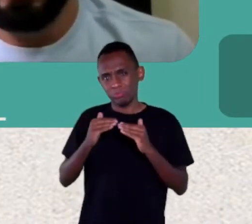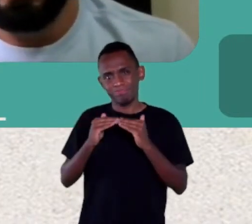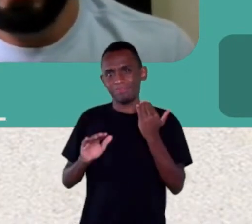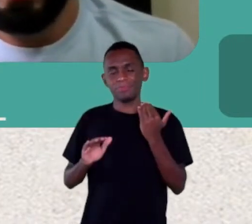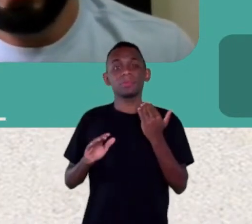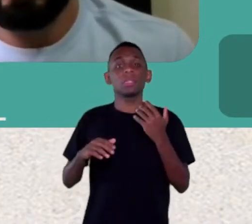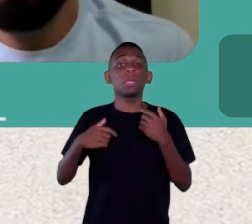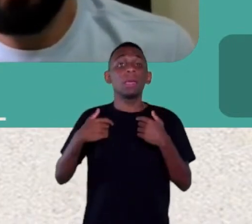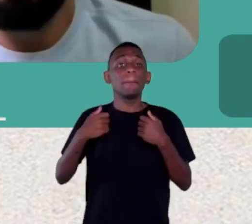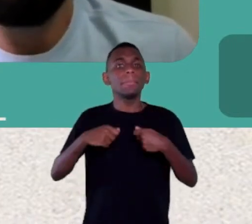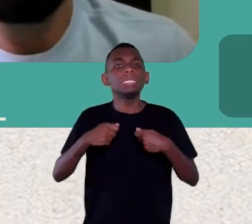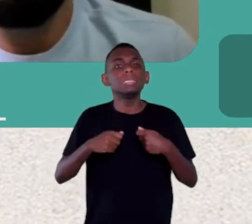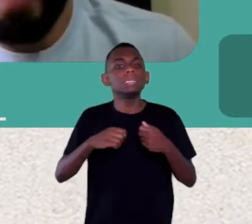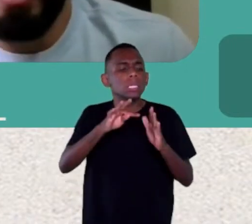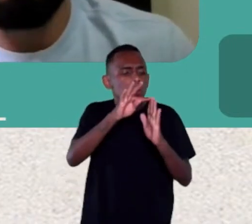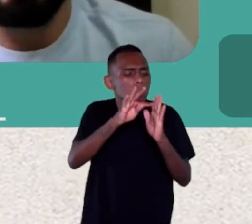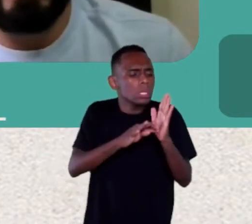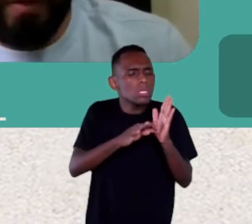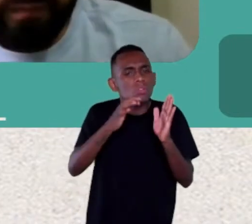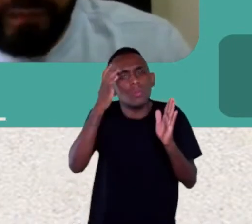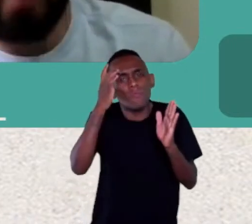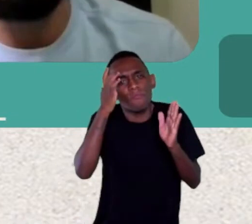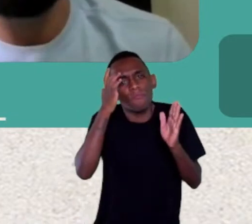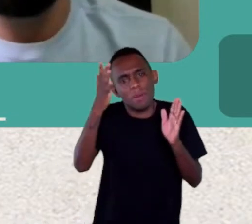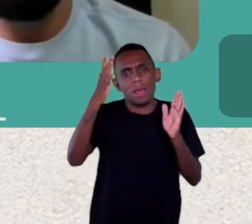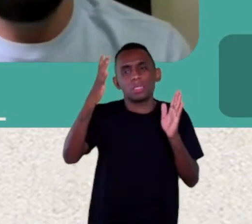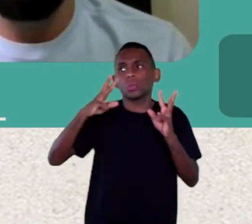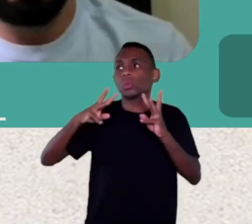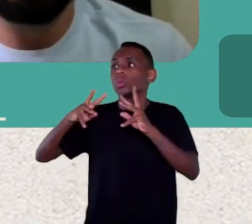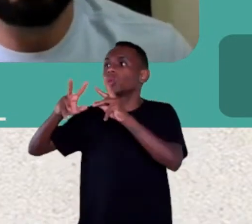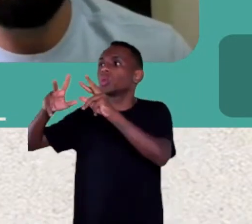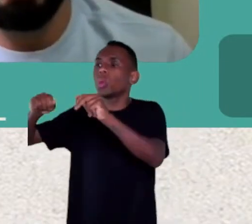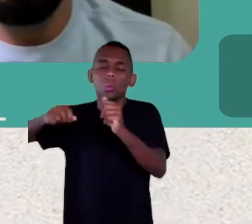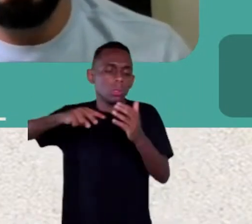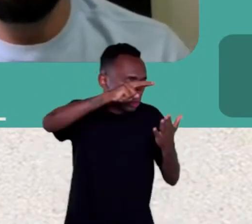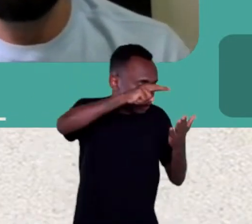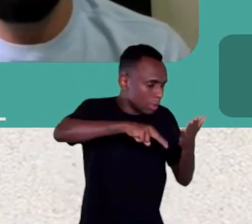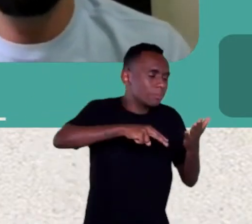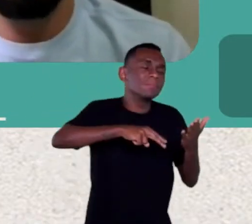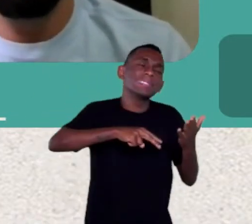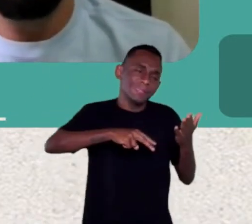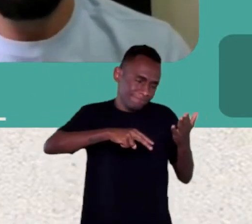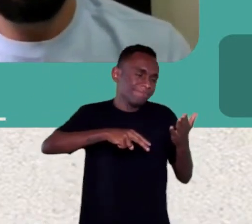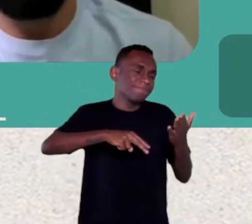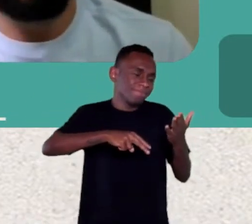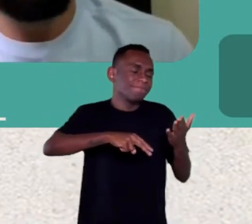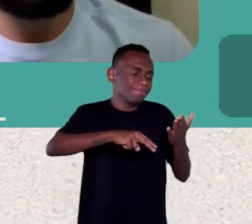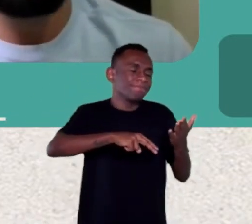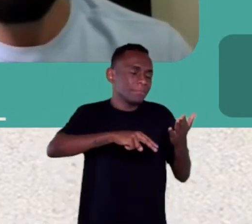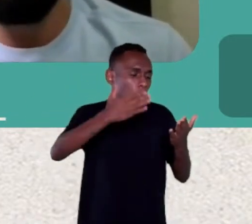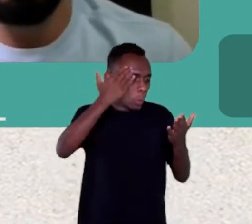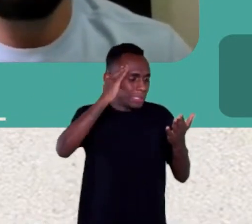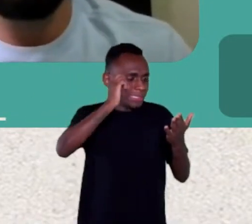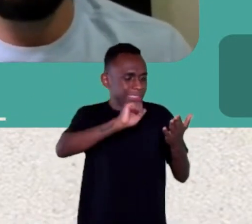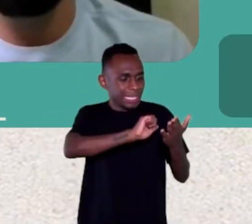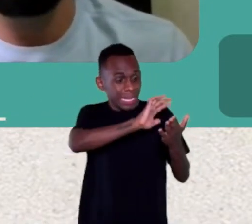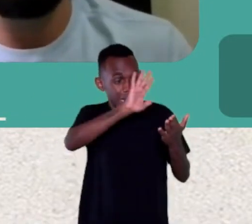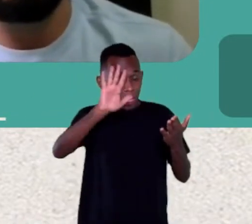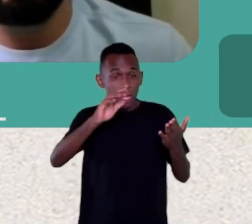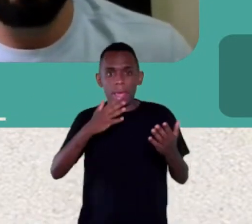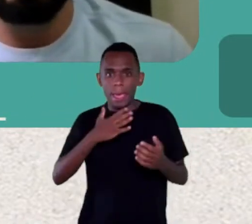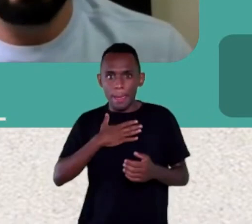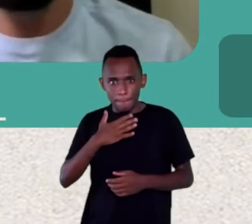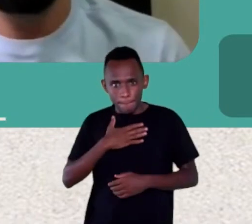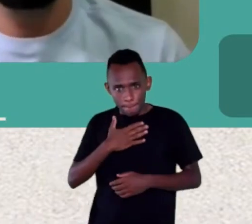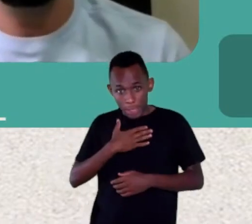ele tem que ser uma coisa que todo mundo pega e fala assim, não, eu entendi. passou a mensagem. Eu acho que, pelo menos é o que eu penso, não sei